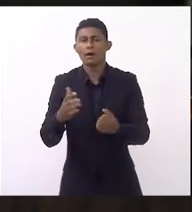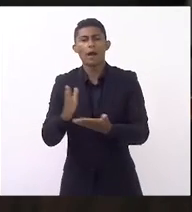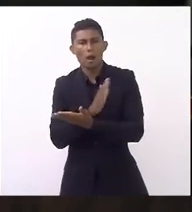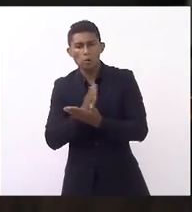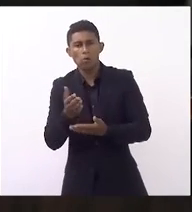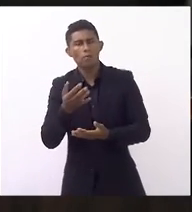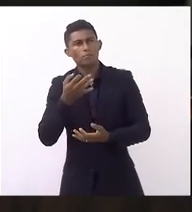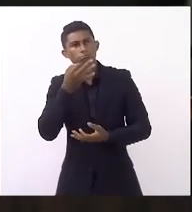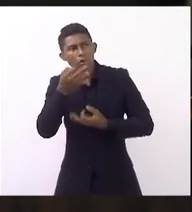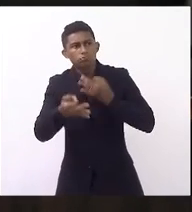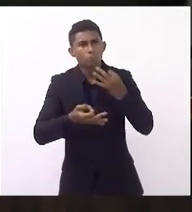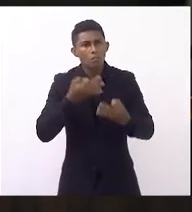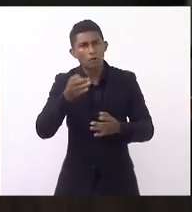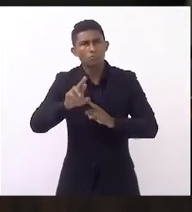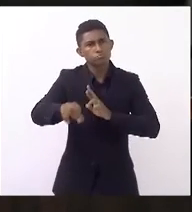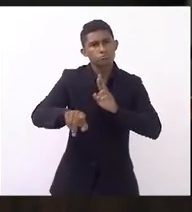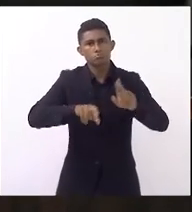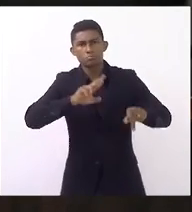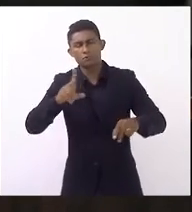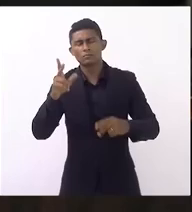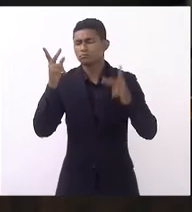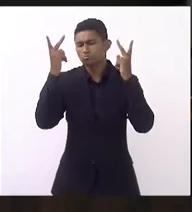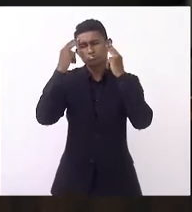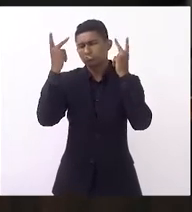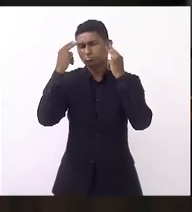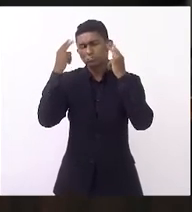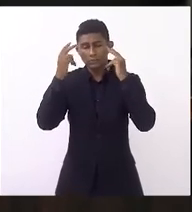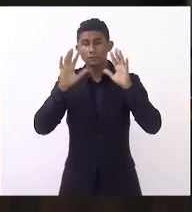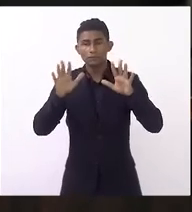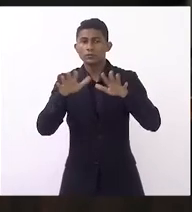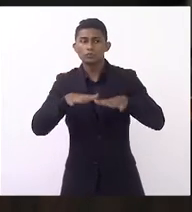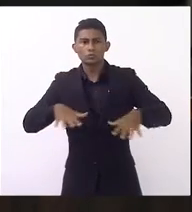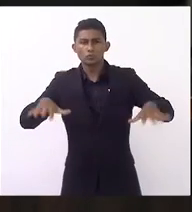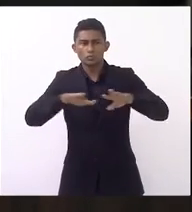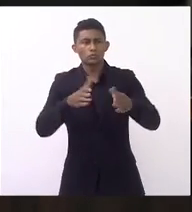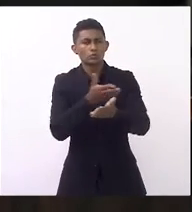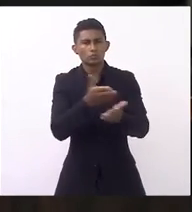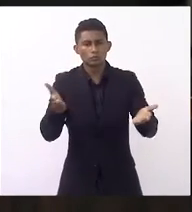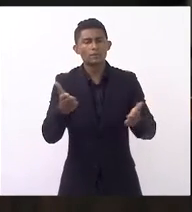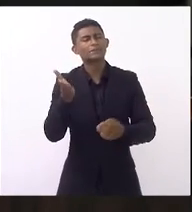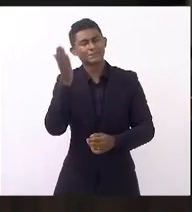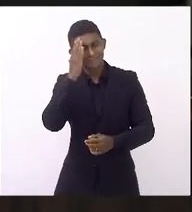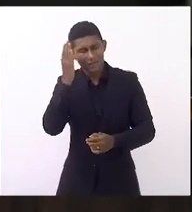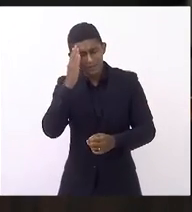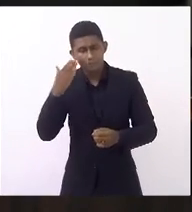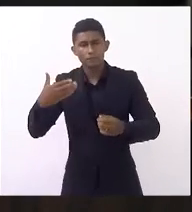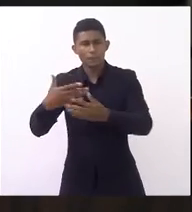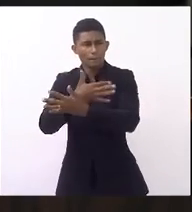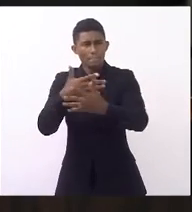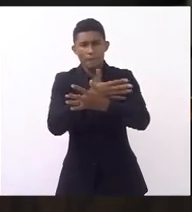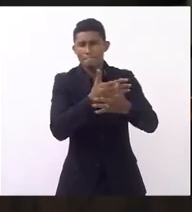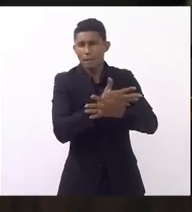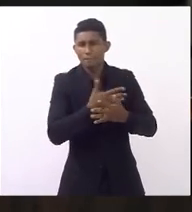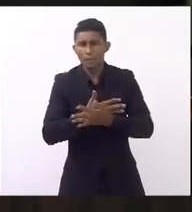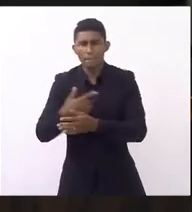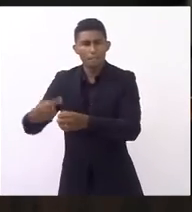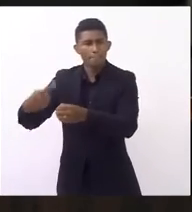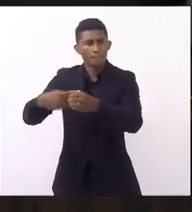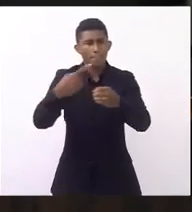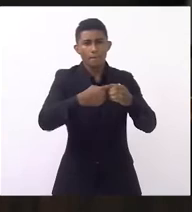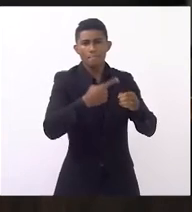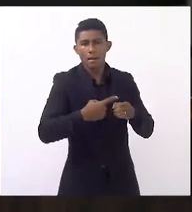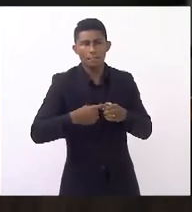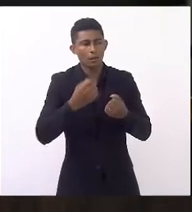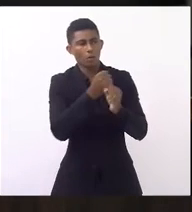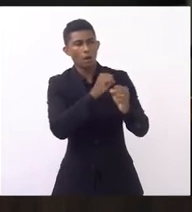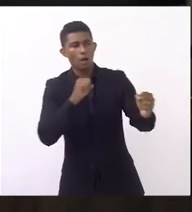que tiveram que haver, que são normais, mas todos reconhecendo que os municípios, grandes ou pequenos do estado,